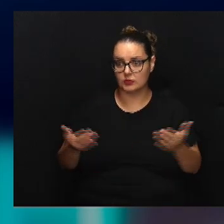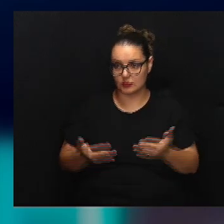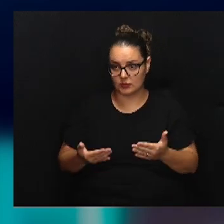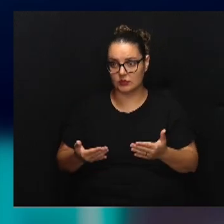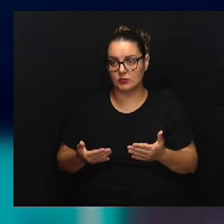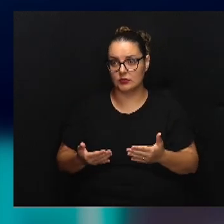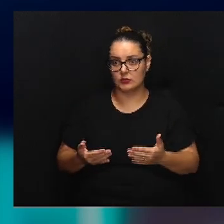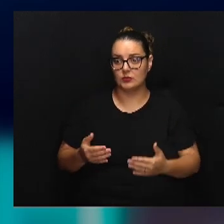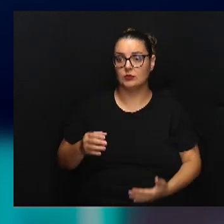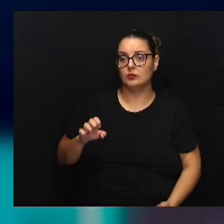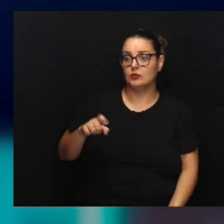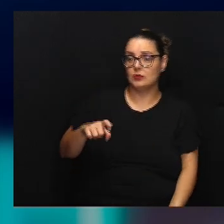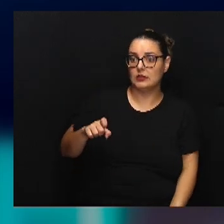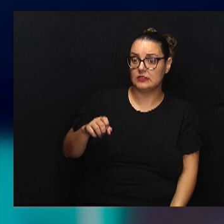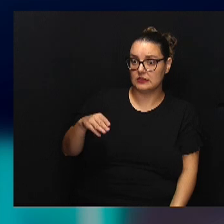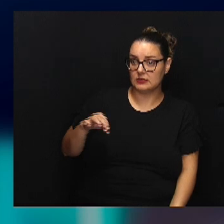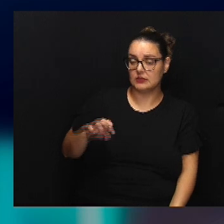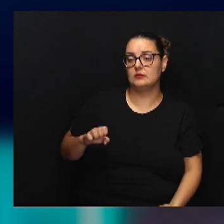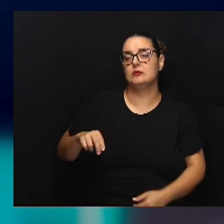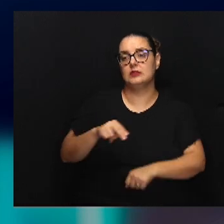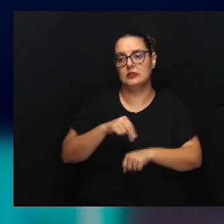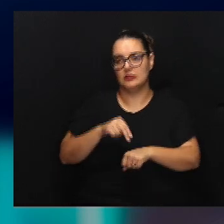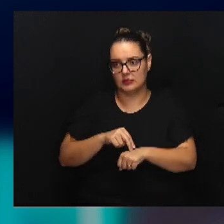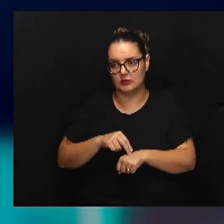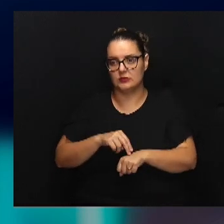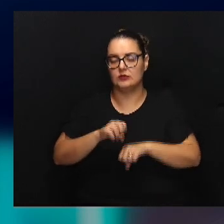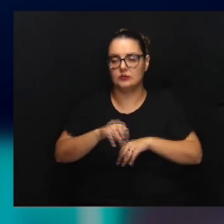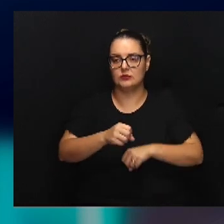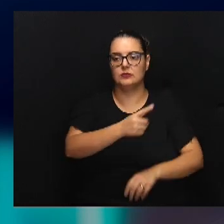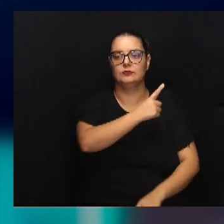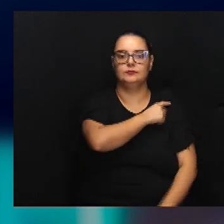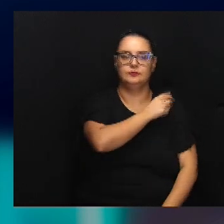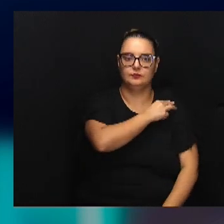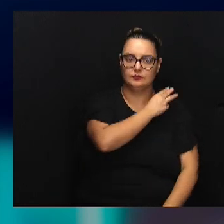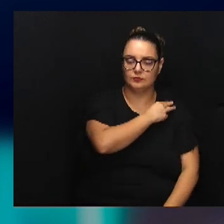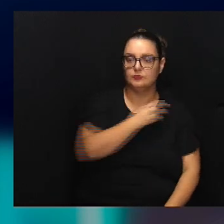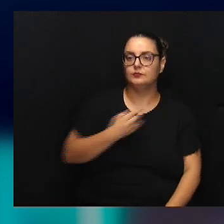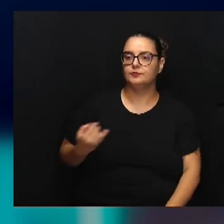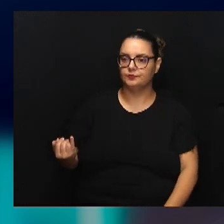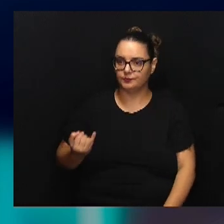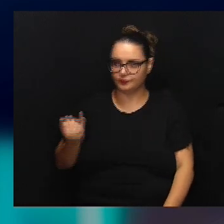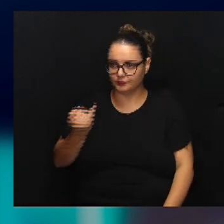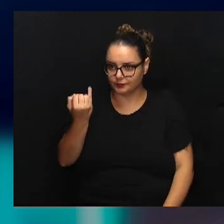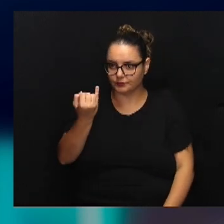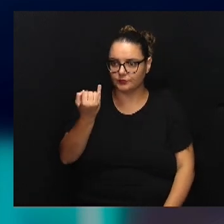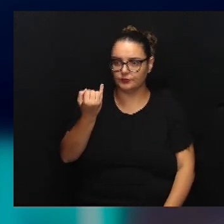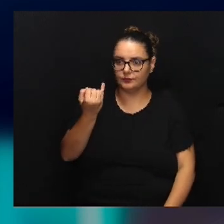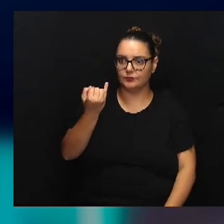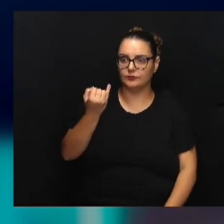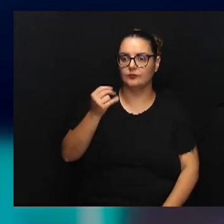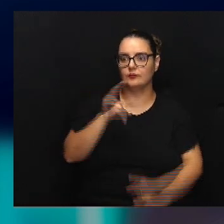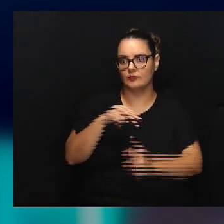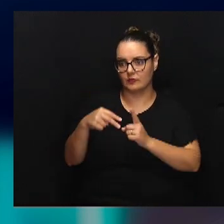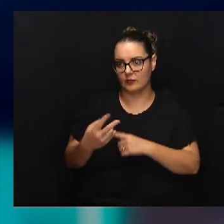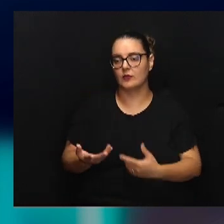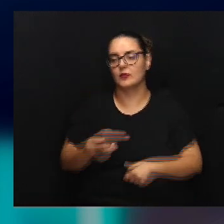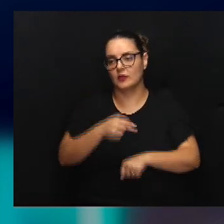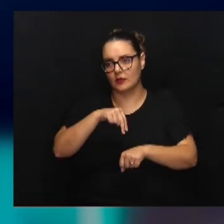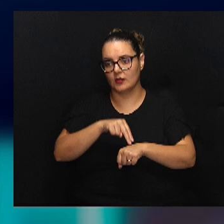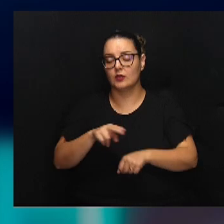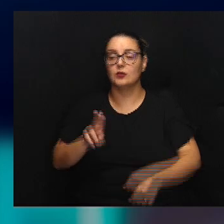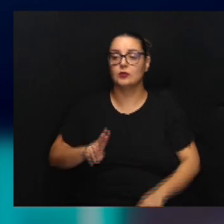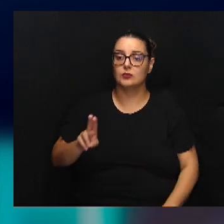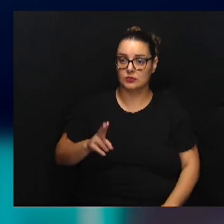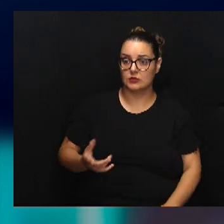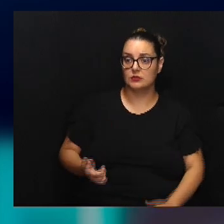Exame Nacional de Ensino Médio, que se afirma como um exame, né, importante em âmbito nacional, sendo utilizado, inclusive, hoje